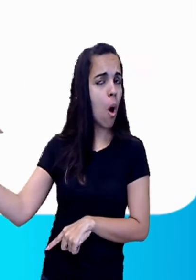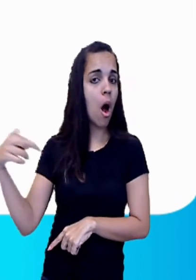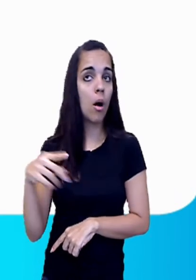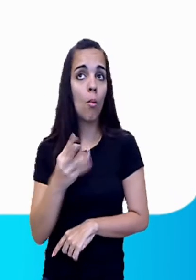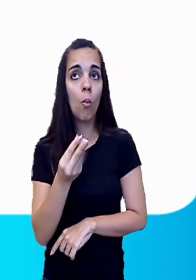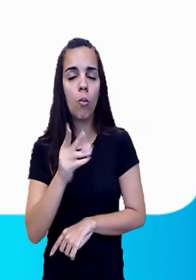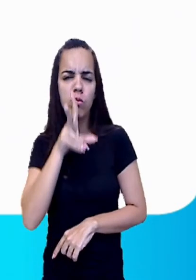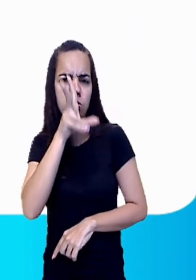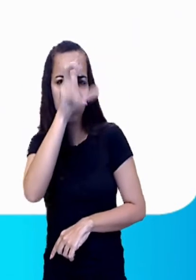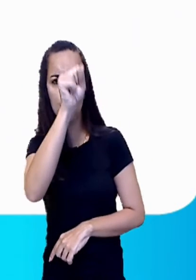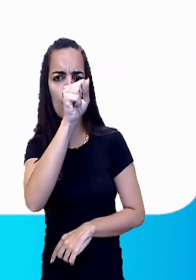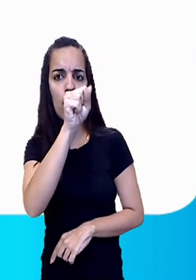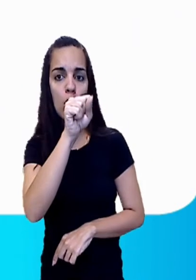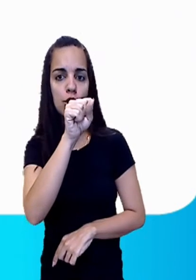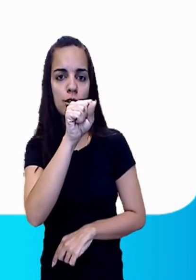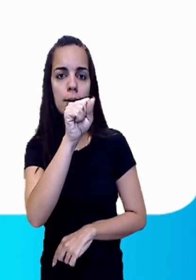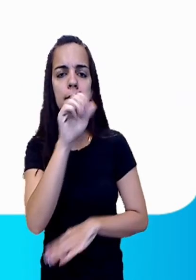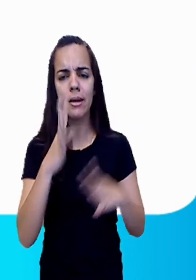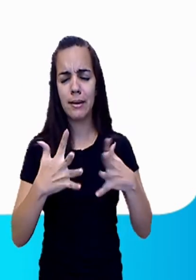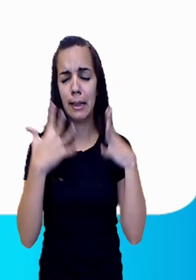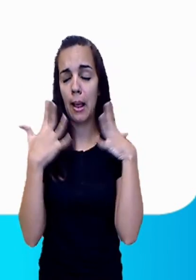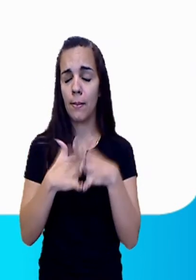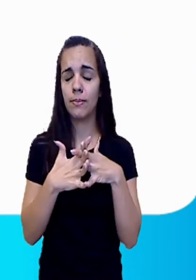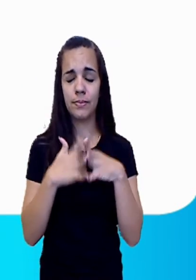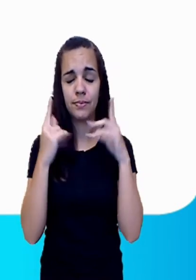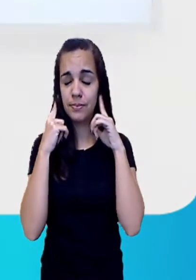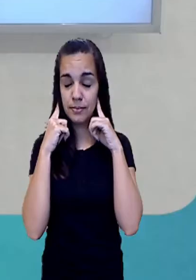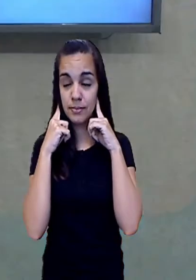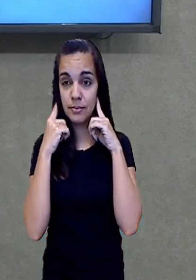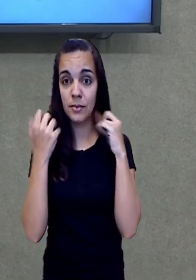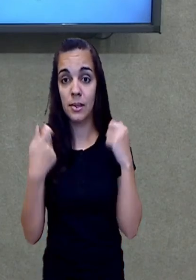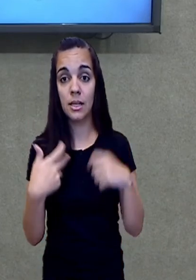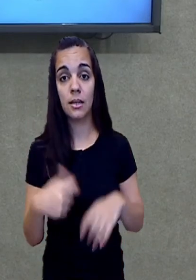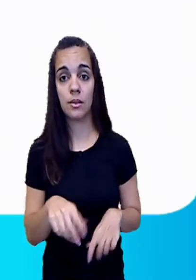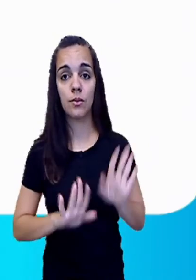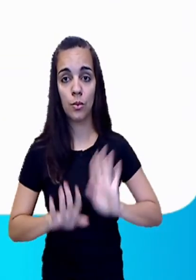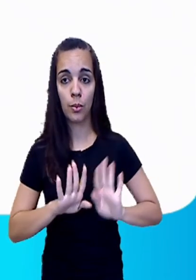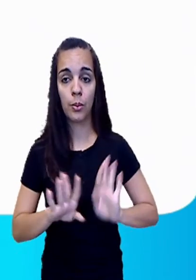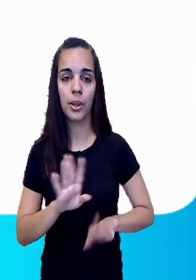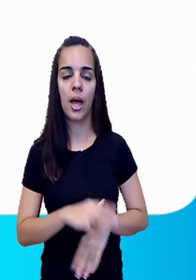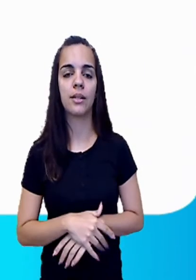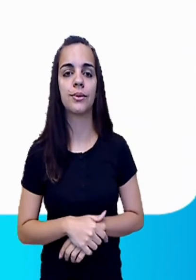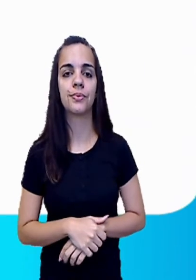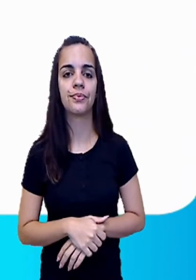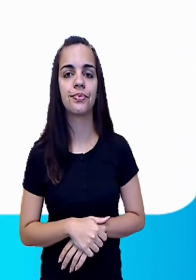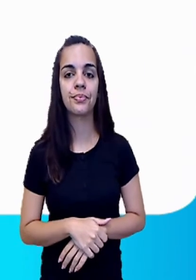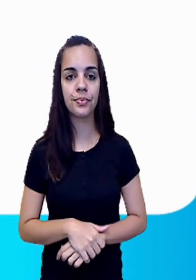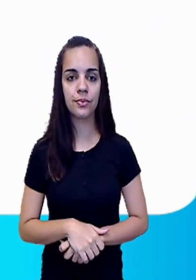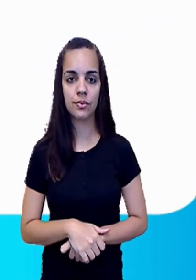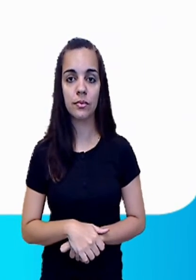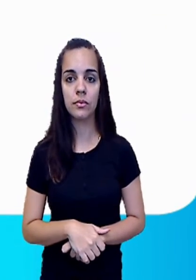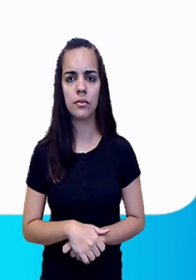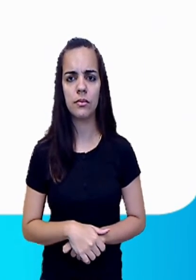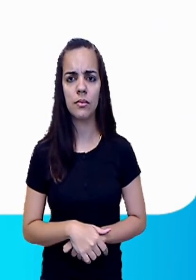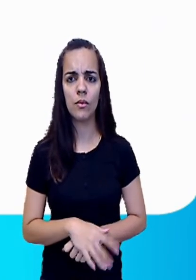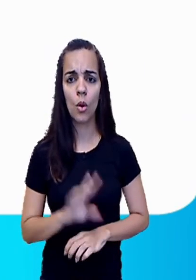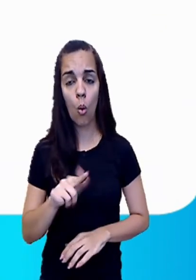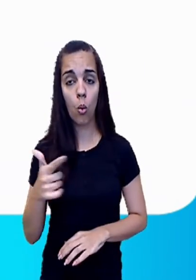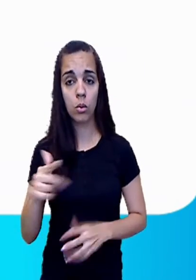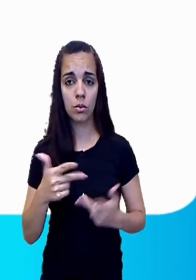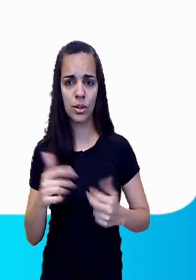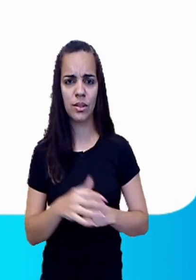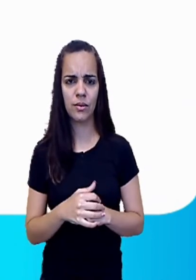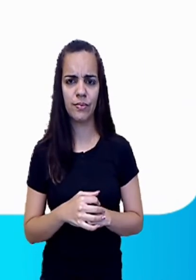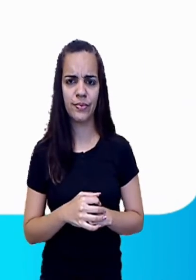prejudicar o ser humano e animais que vivem próximos daquela região. E outra coisa que eu queria dizer era isso, olha. Um